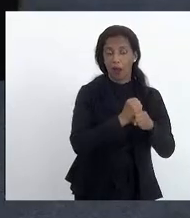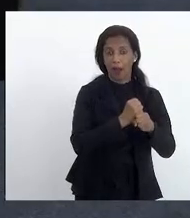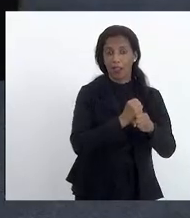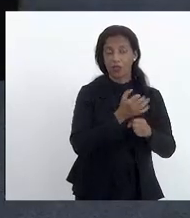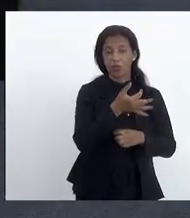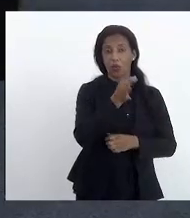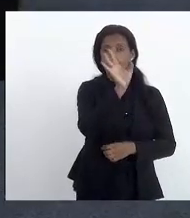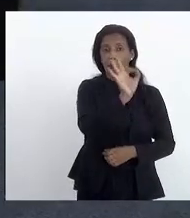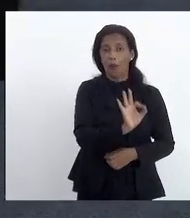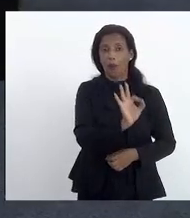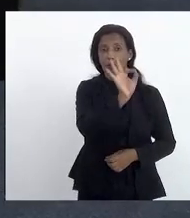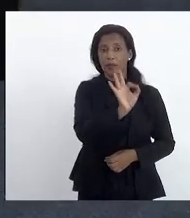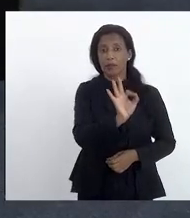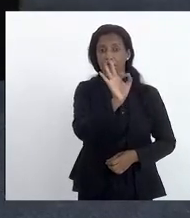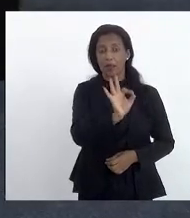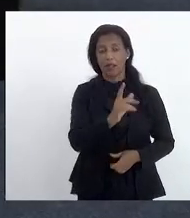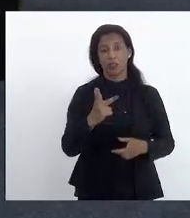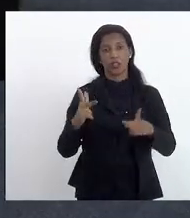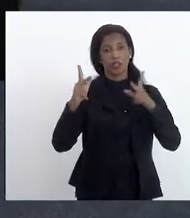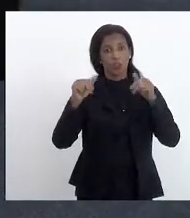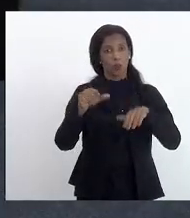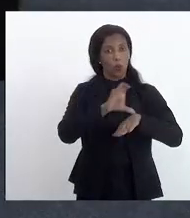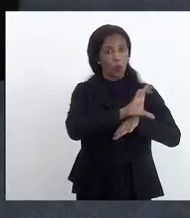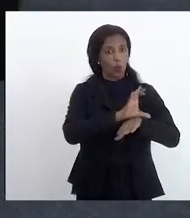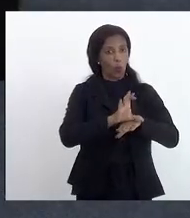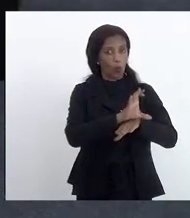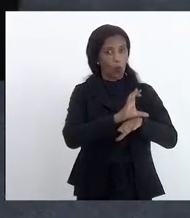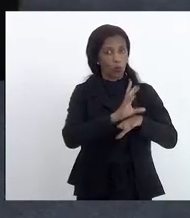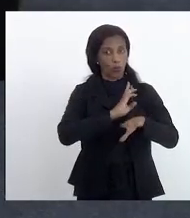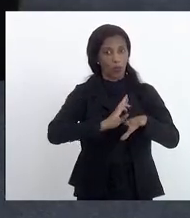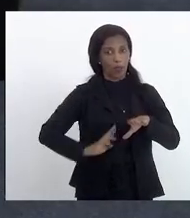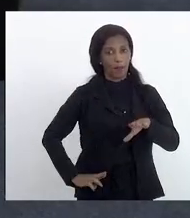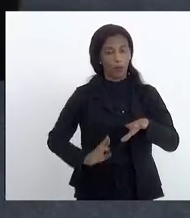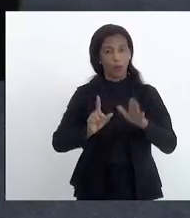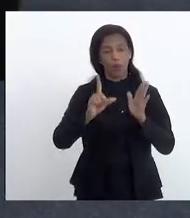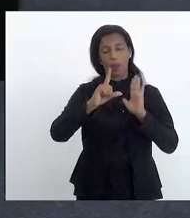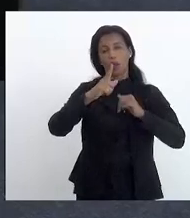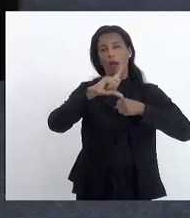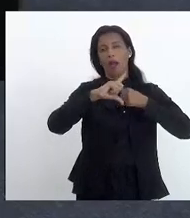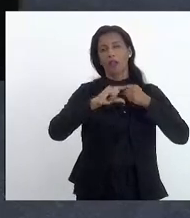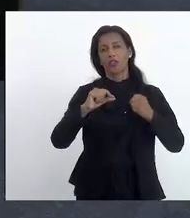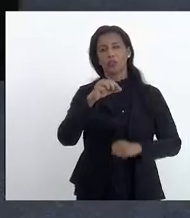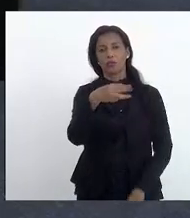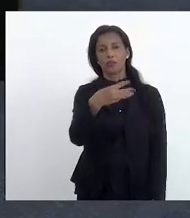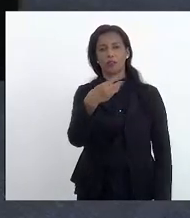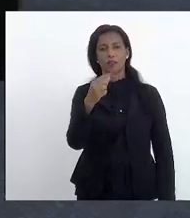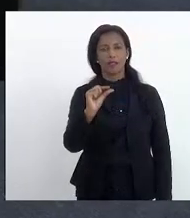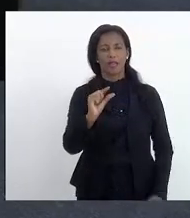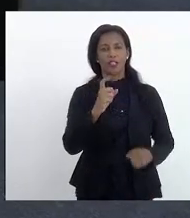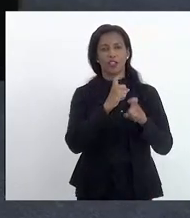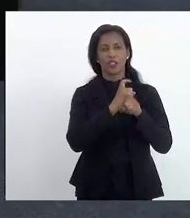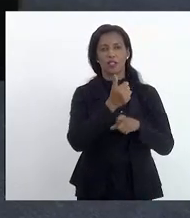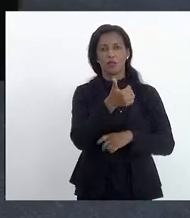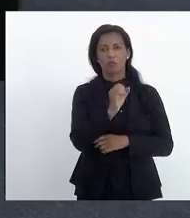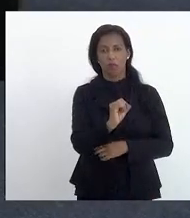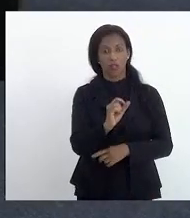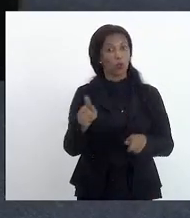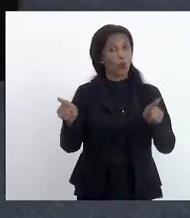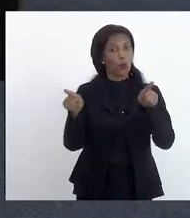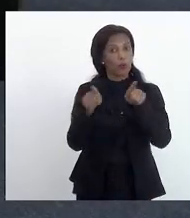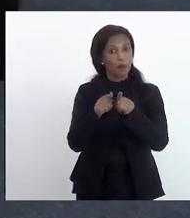como prevê a Constituição da República, no artigo 37, inciso 10, como também